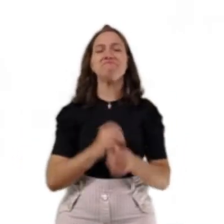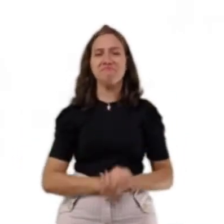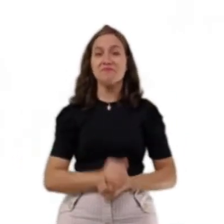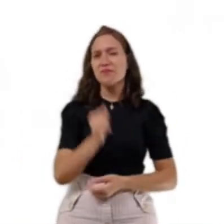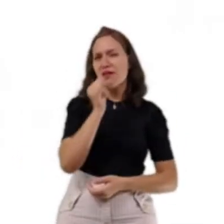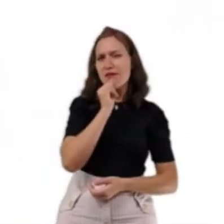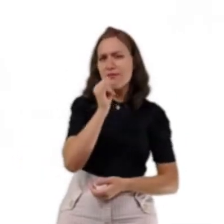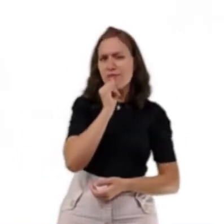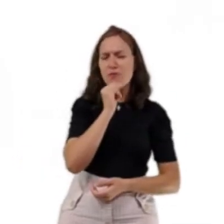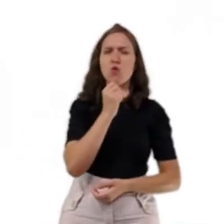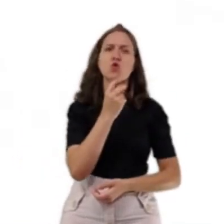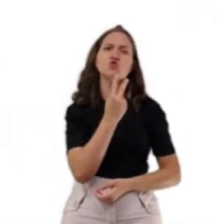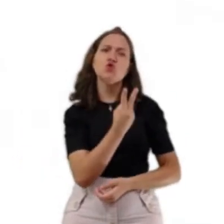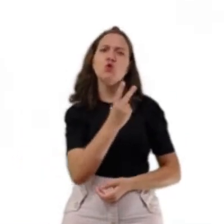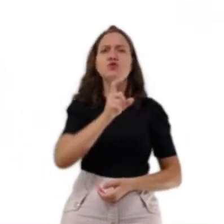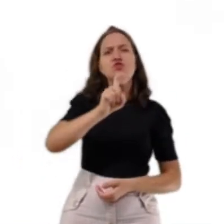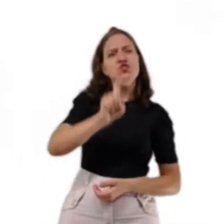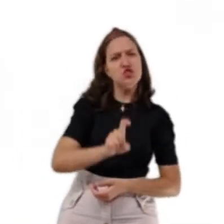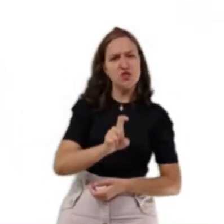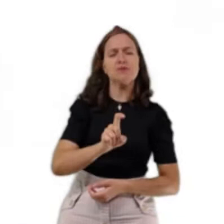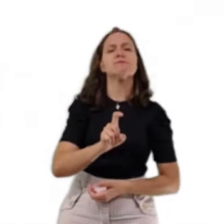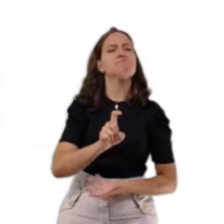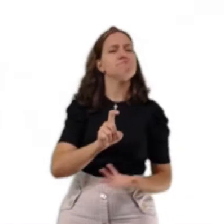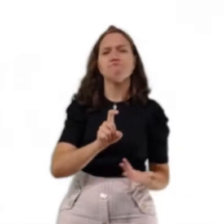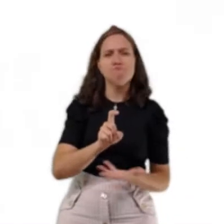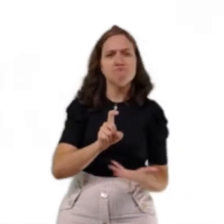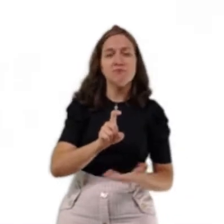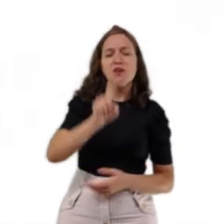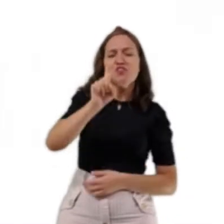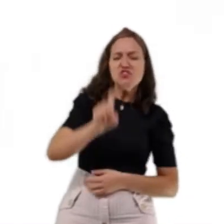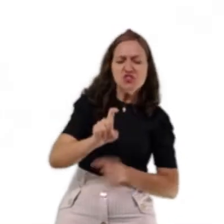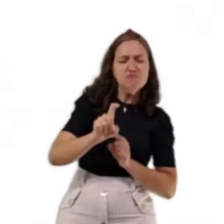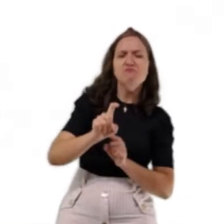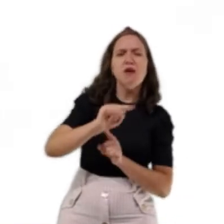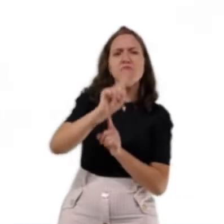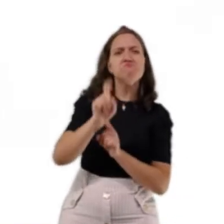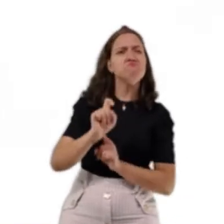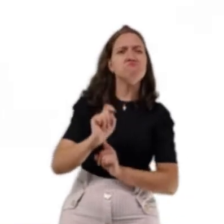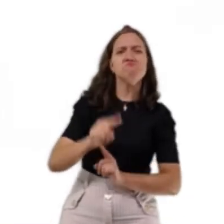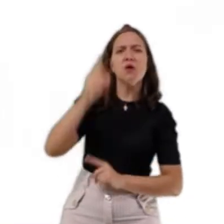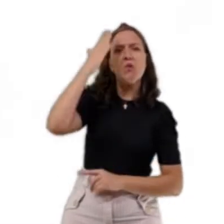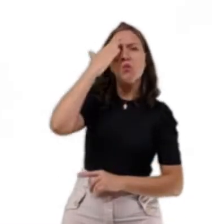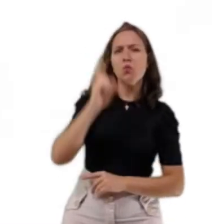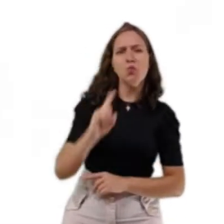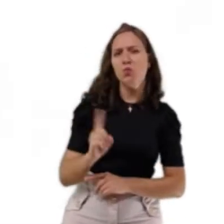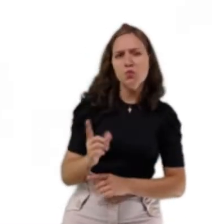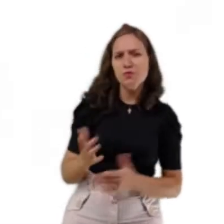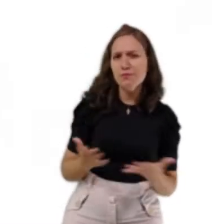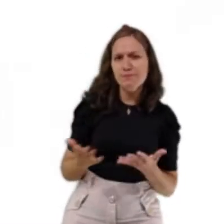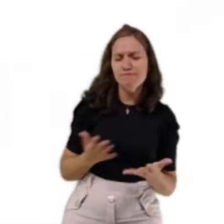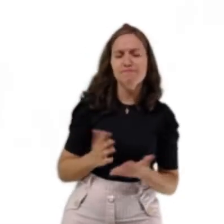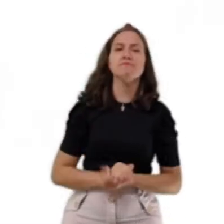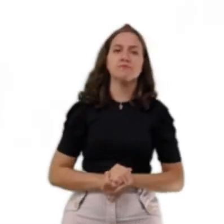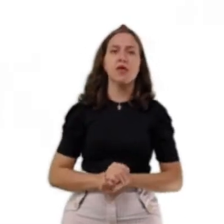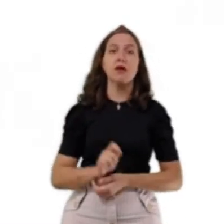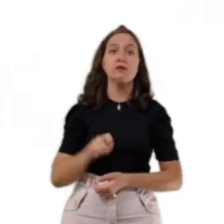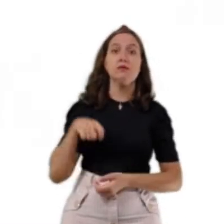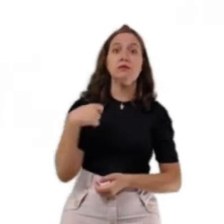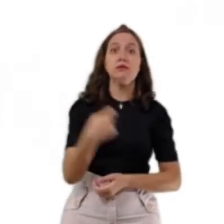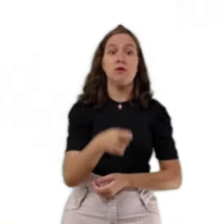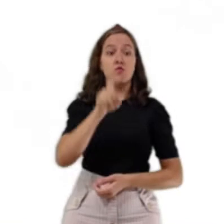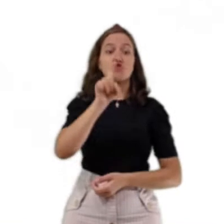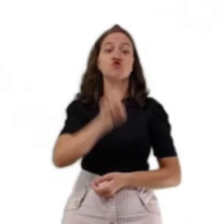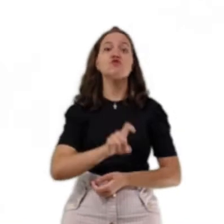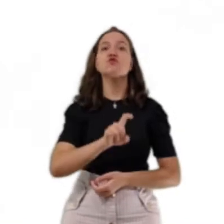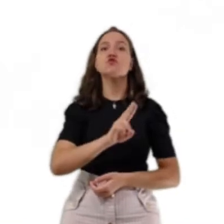2 x 2 que multiplica x o x eu não sei qual que é o valor dele tá então ele ele recebe o nome de